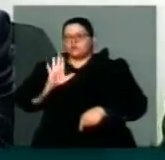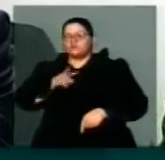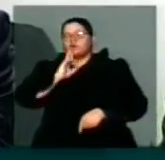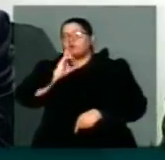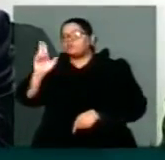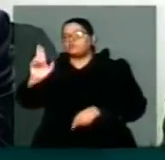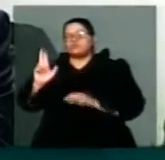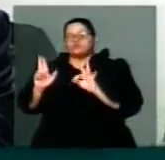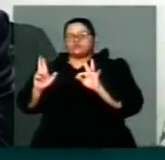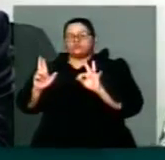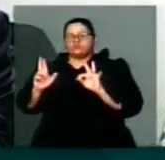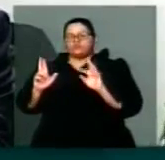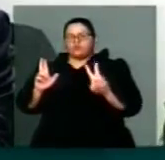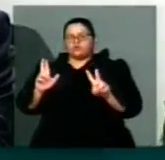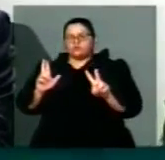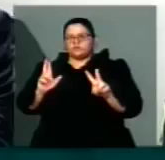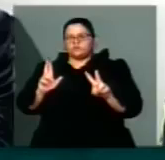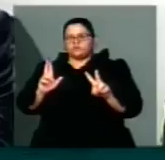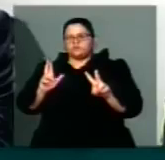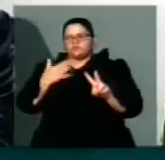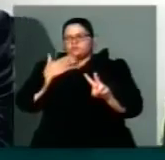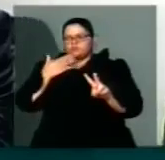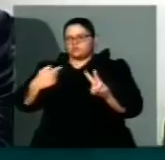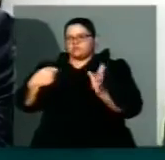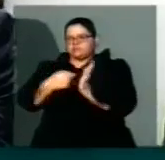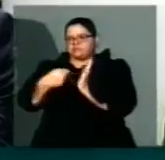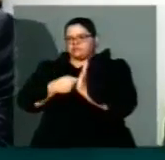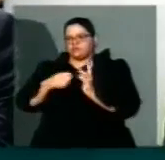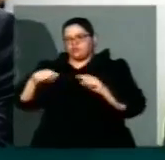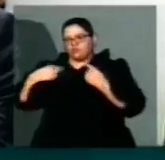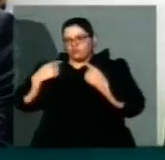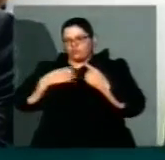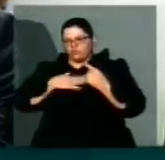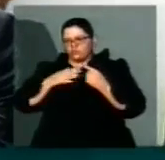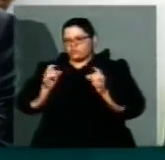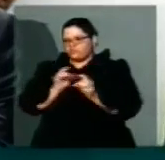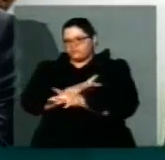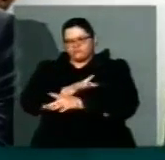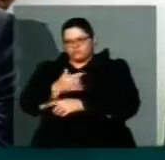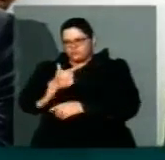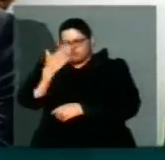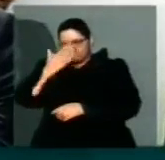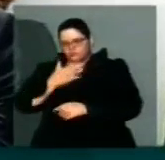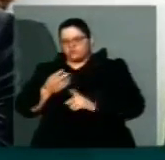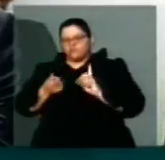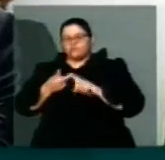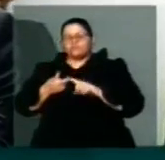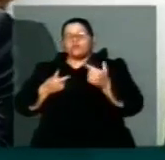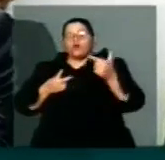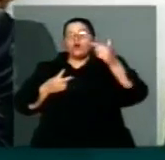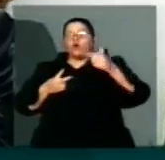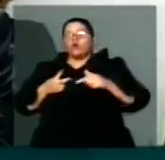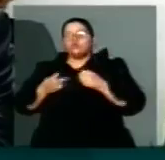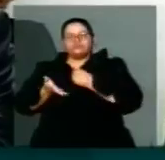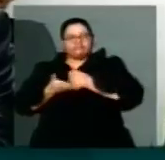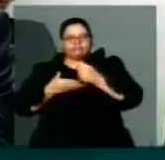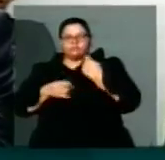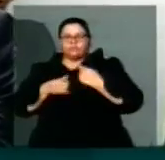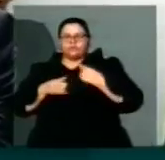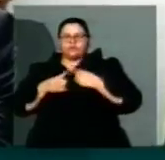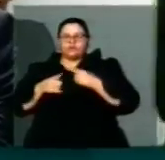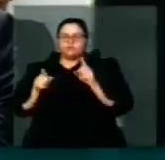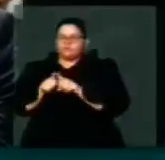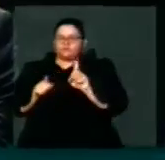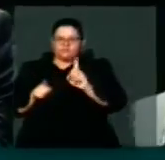que os 2 inquéritos que eu respondi, um foi arquivado de pronto, nem recebido foi, o outro foi arquivado depois de instaurado, ao